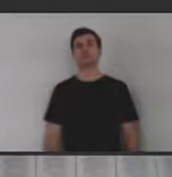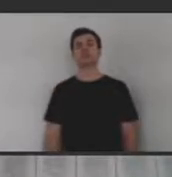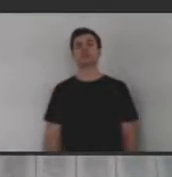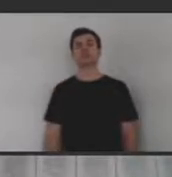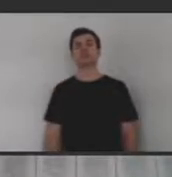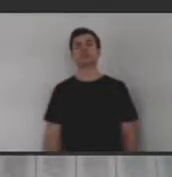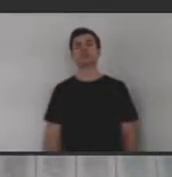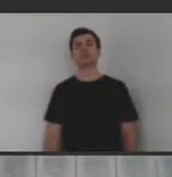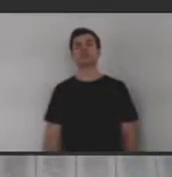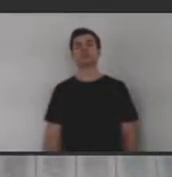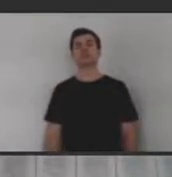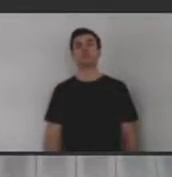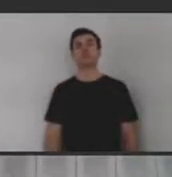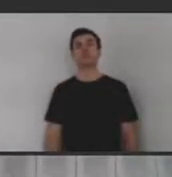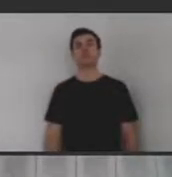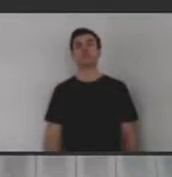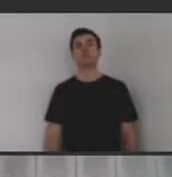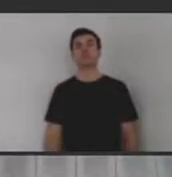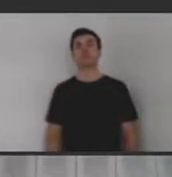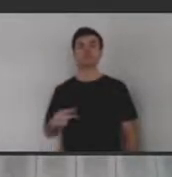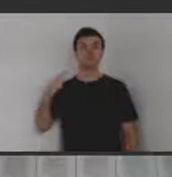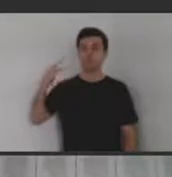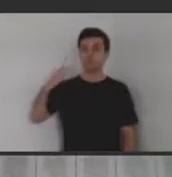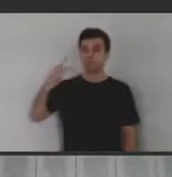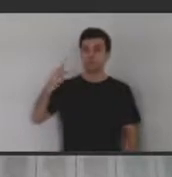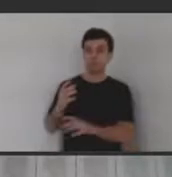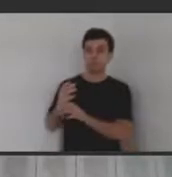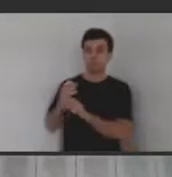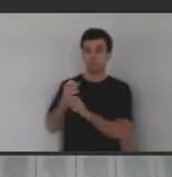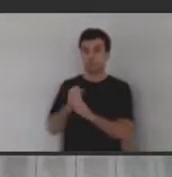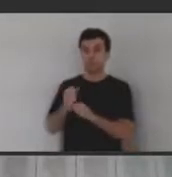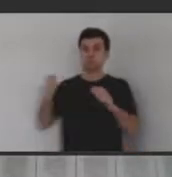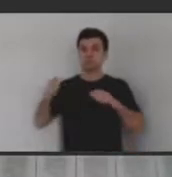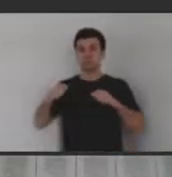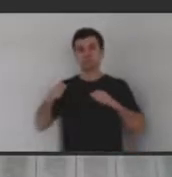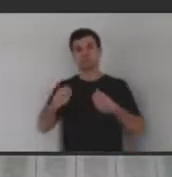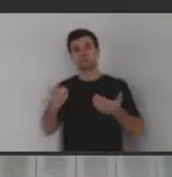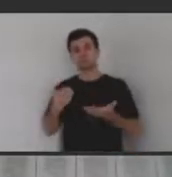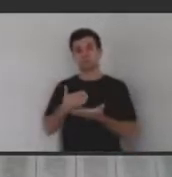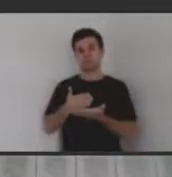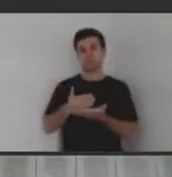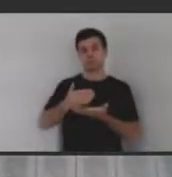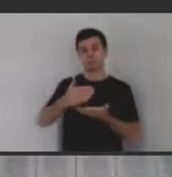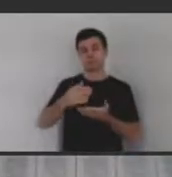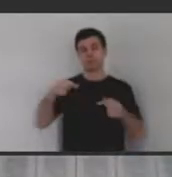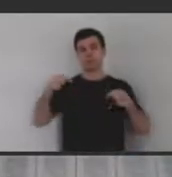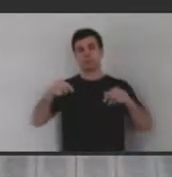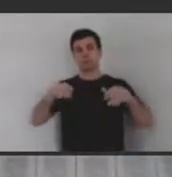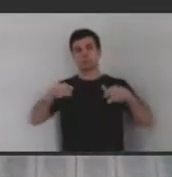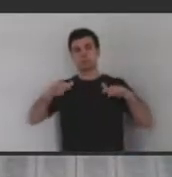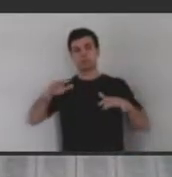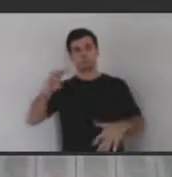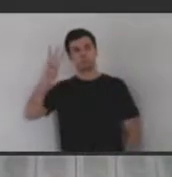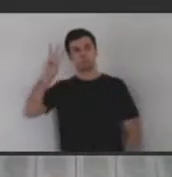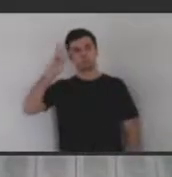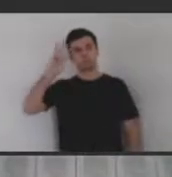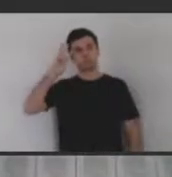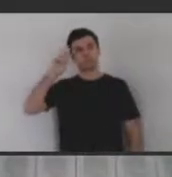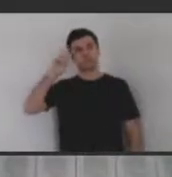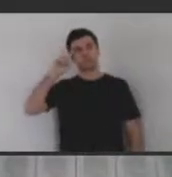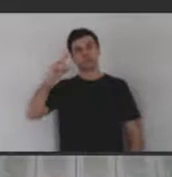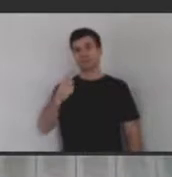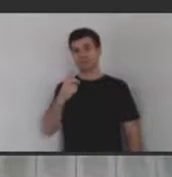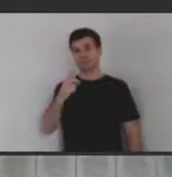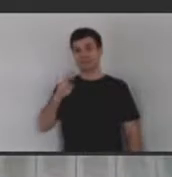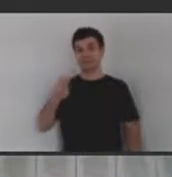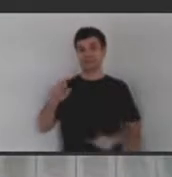Com quórum suficiente para a abertura dessa sessão, declaro aberta a sessão ordinária dessa terça-feira, 15 de setembro,